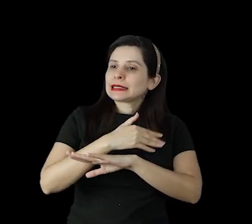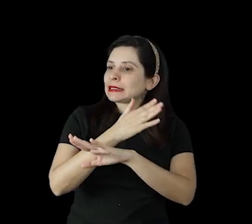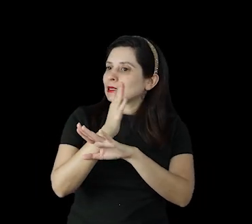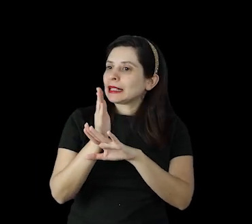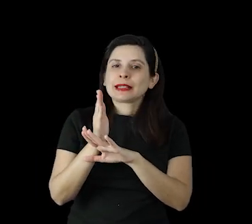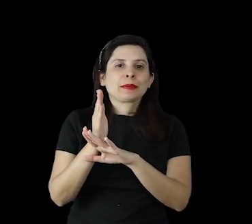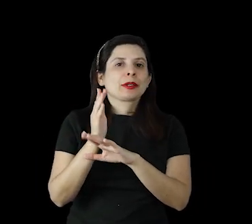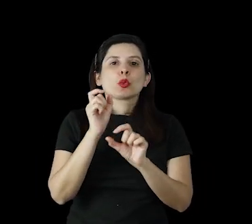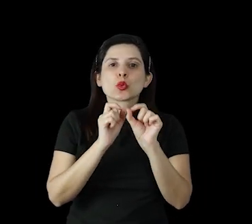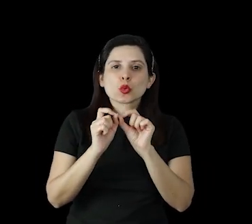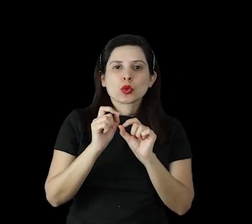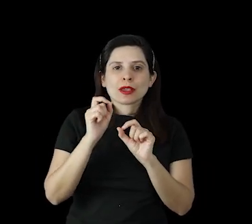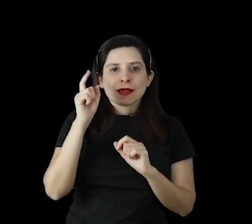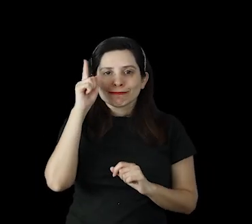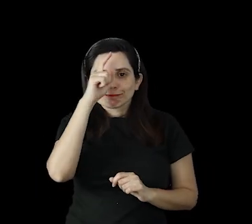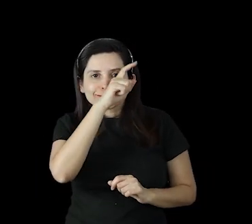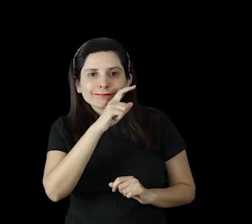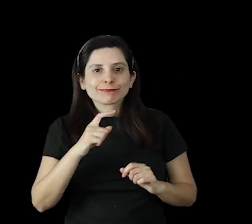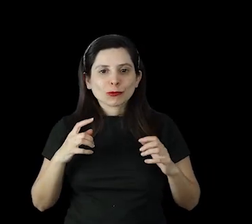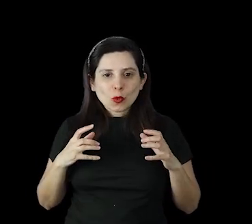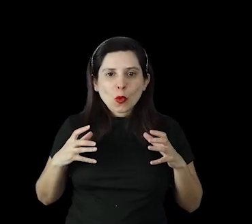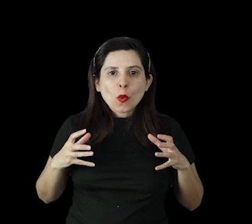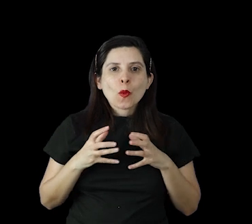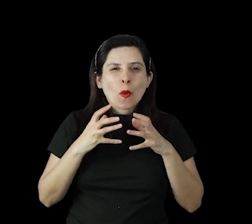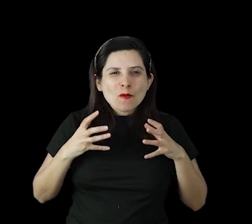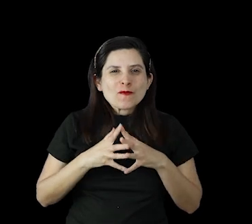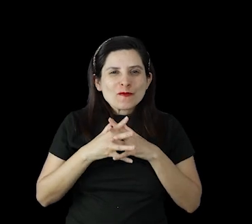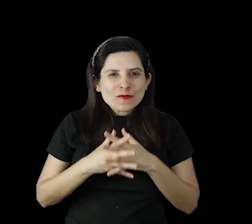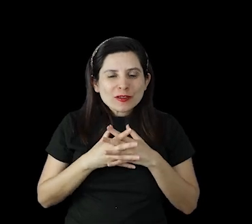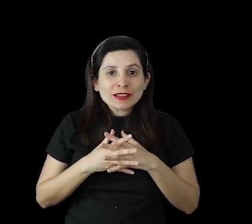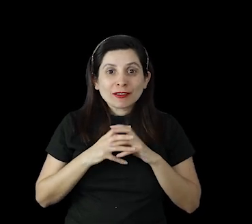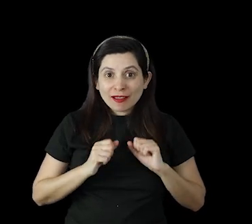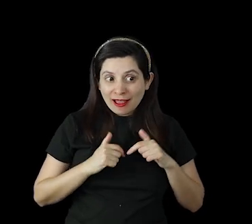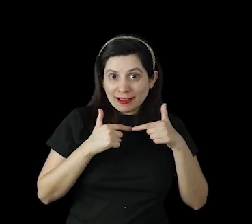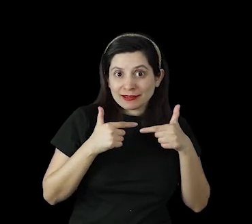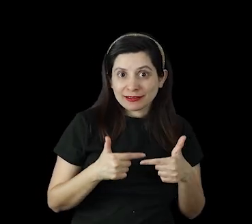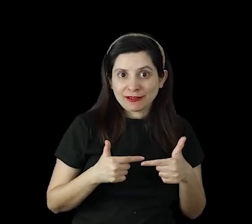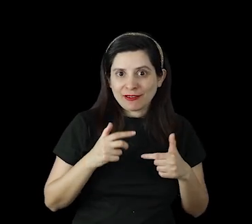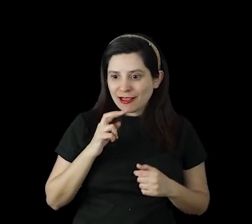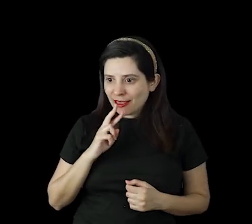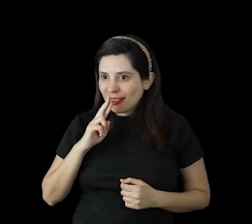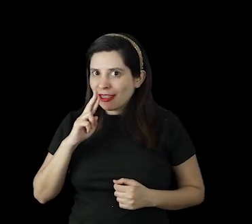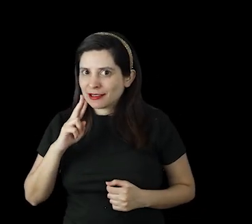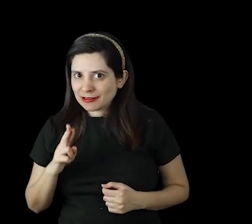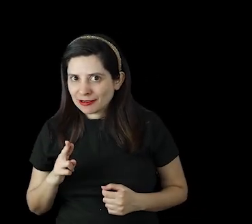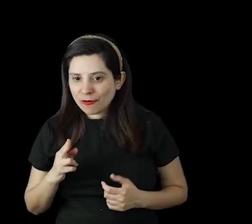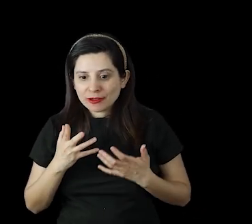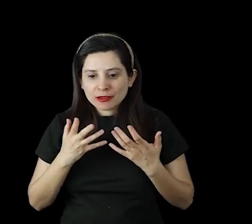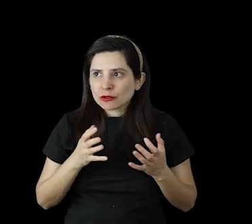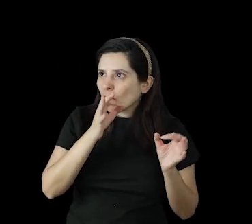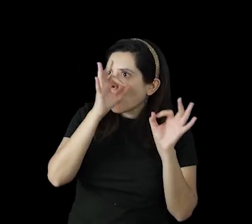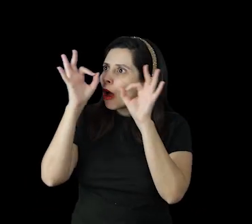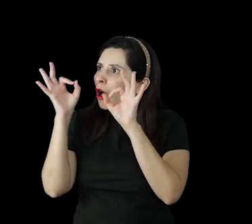conflito, ação e reação. Isso é básico, né? Porque isso te convoca a ficar olhando